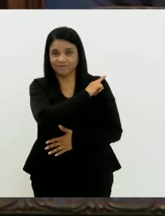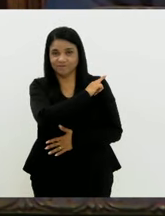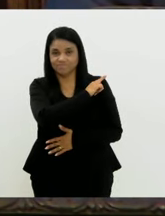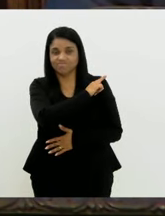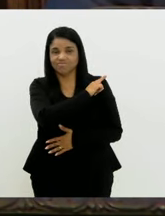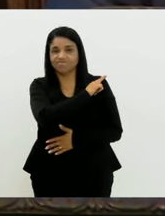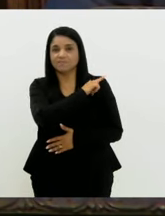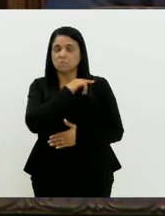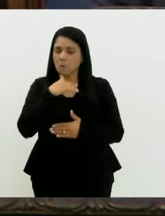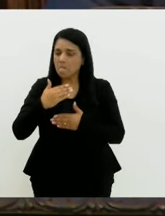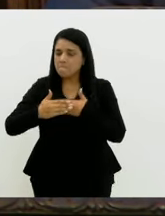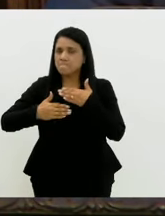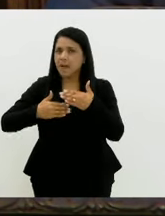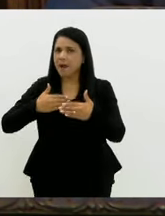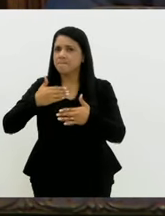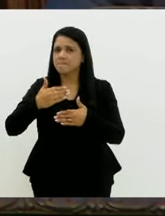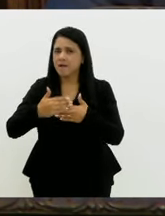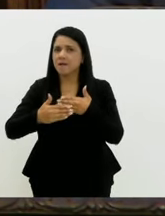caminhando